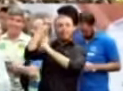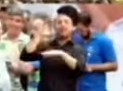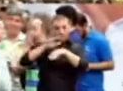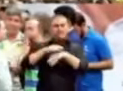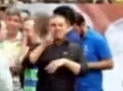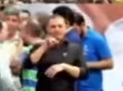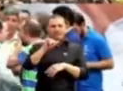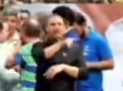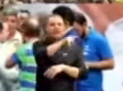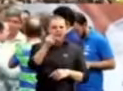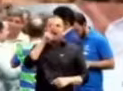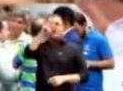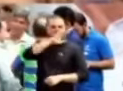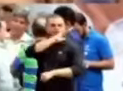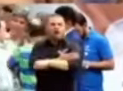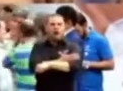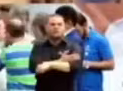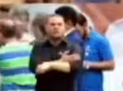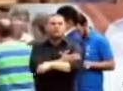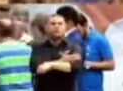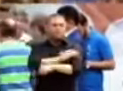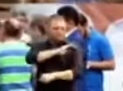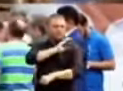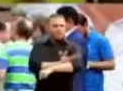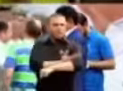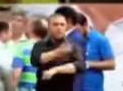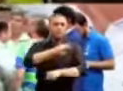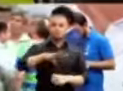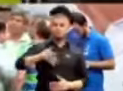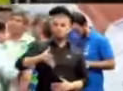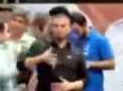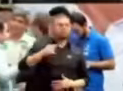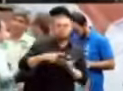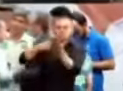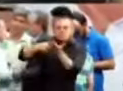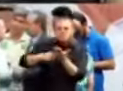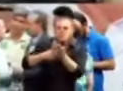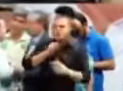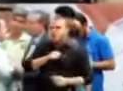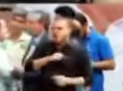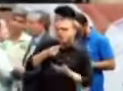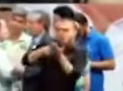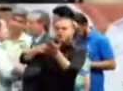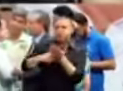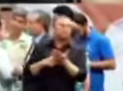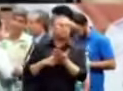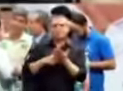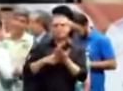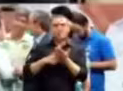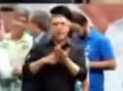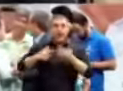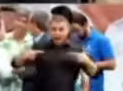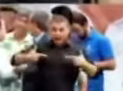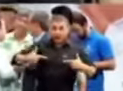Sejam fortes, queridos. Sejam fortes e corajosos. Não negociem com o mal. Essa luta não é contra homens e